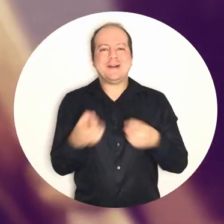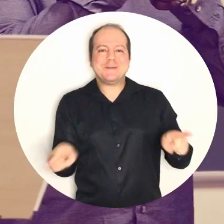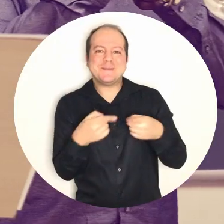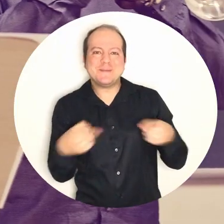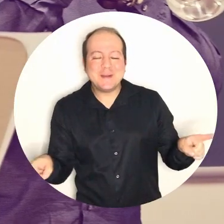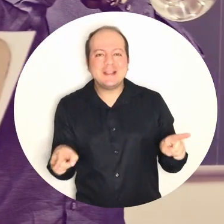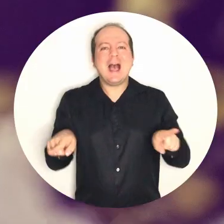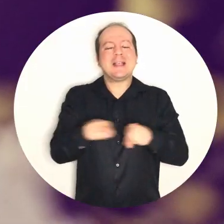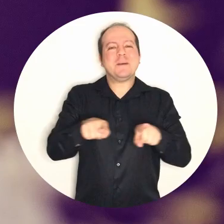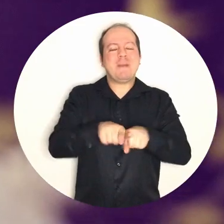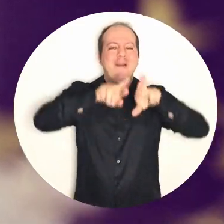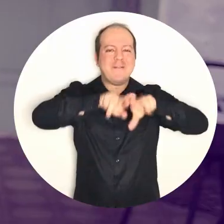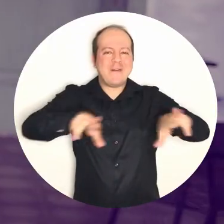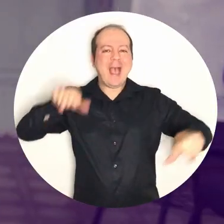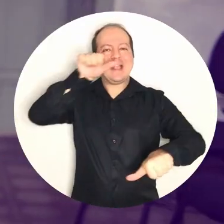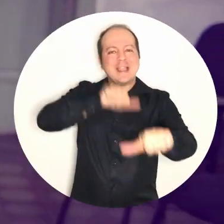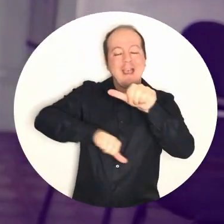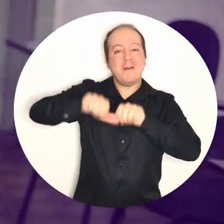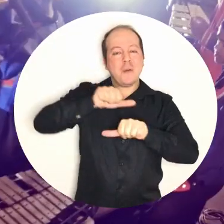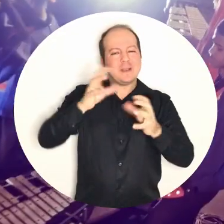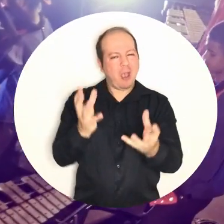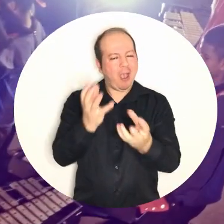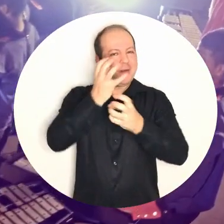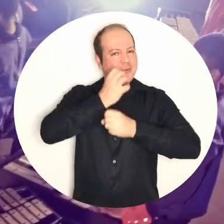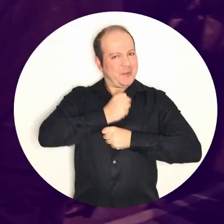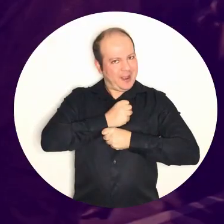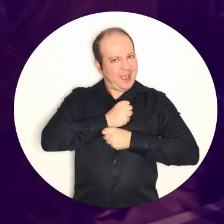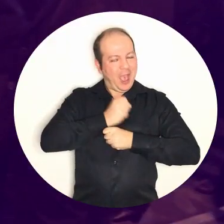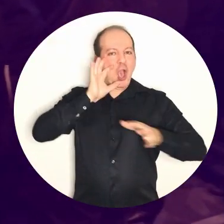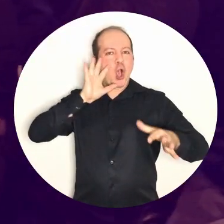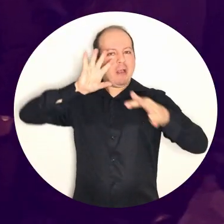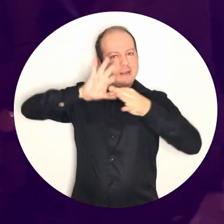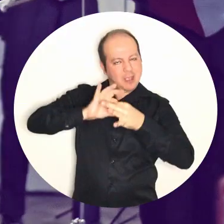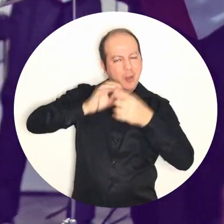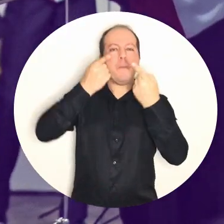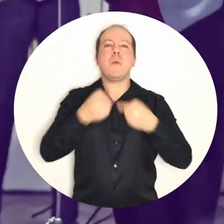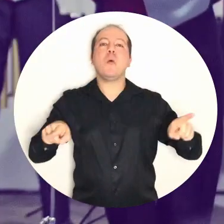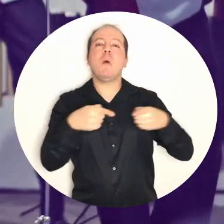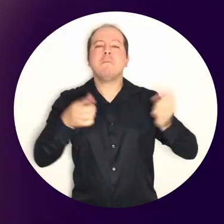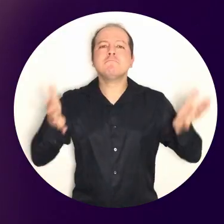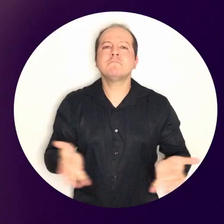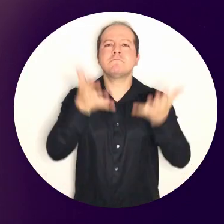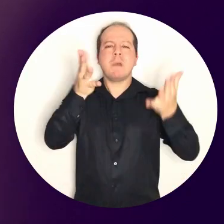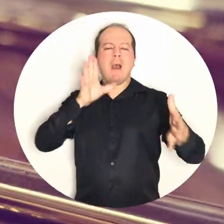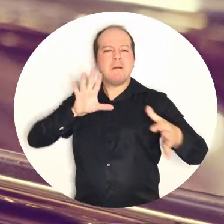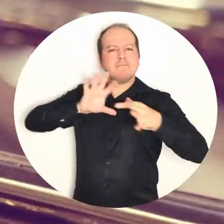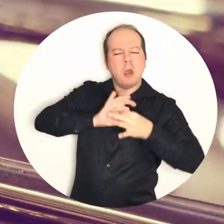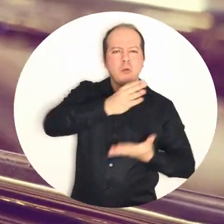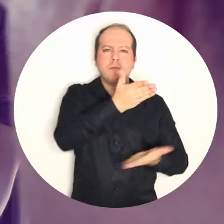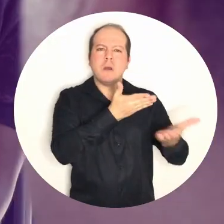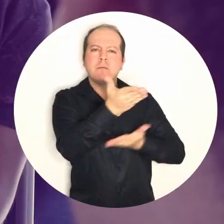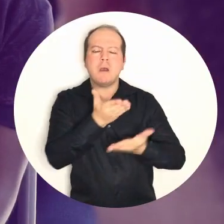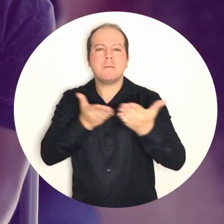como instrumento de transformação e acolhimento. O Conexões Musicais promove uma rede de